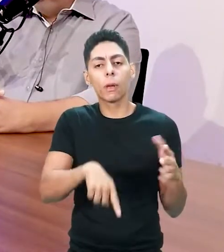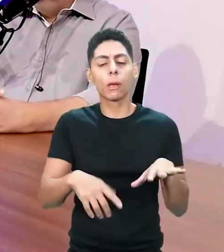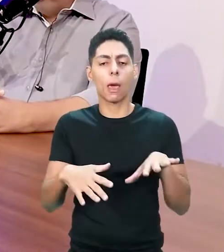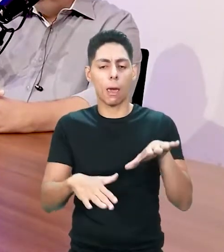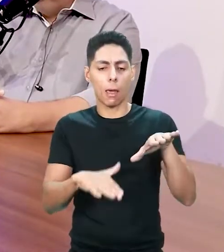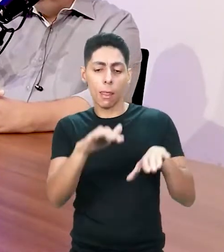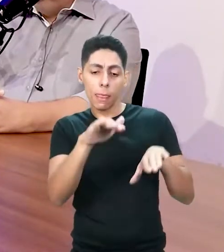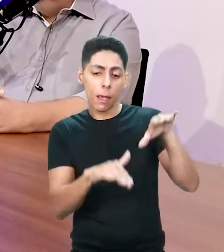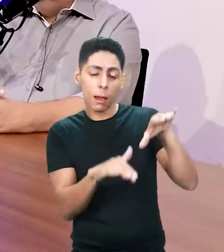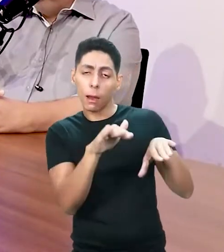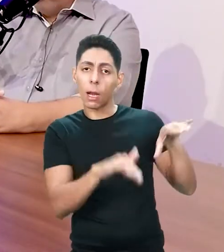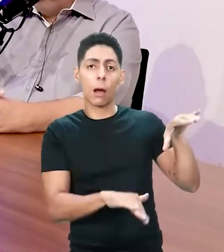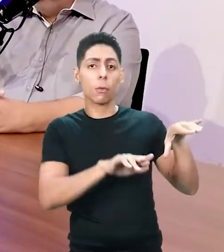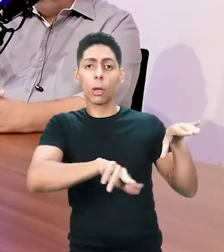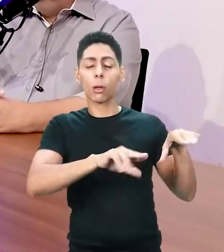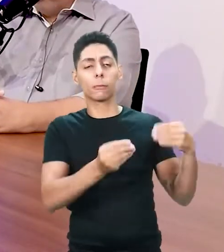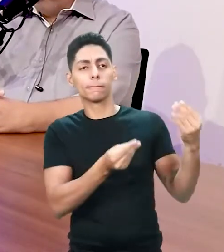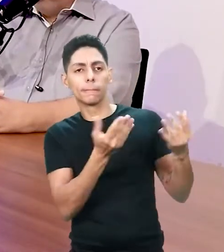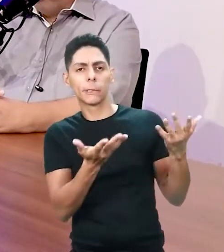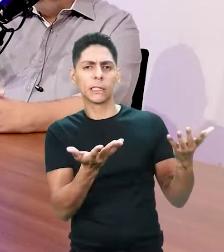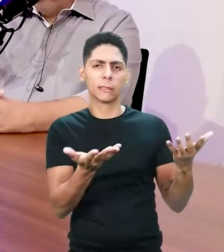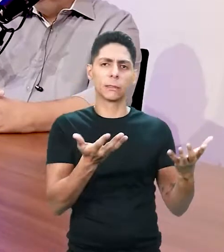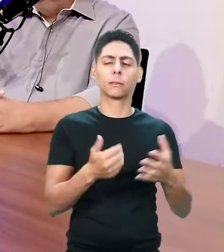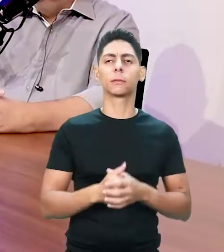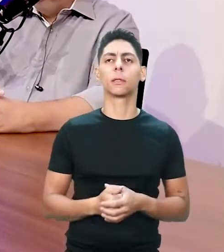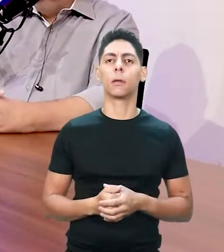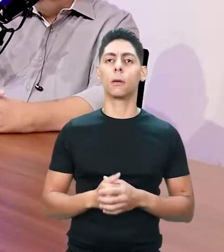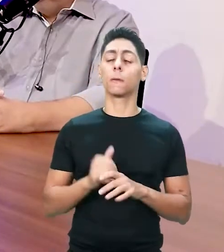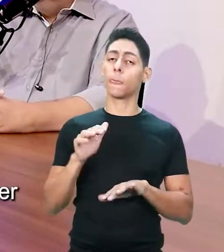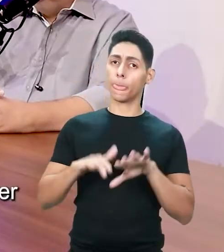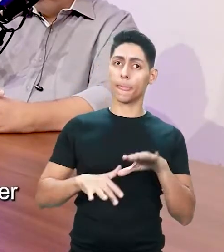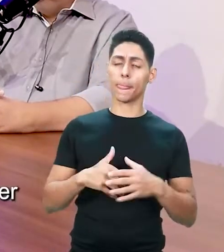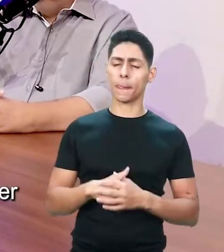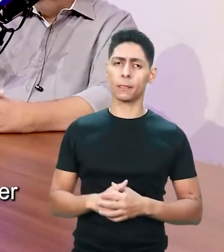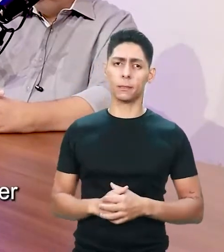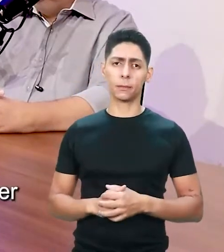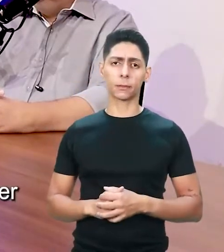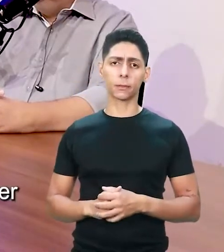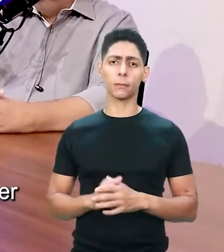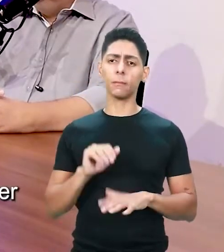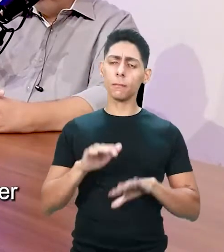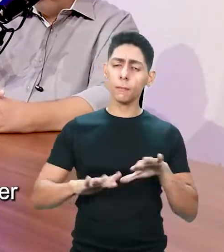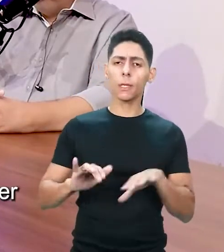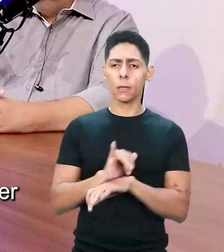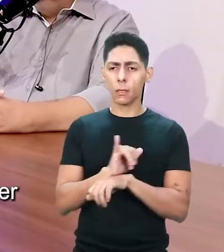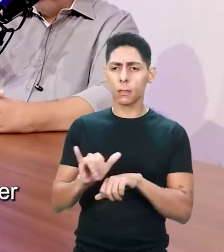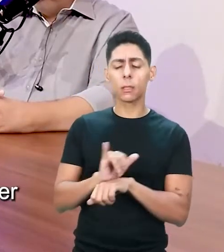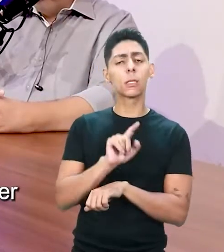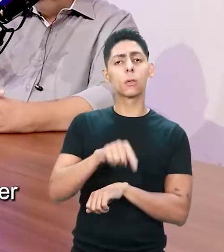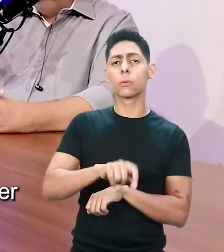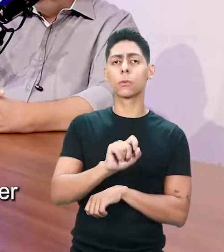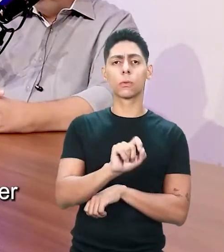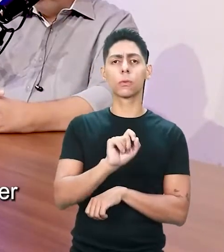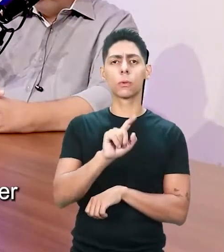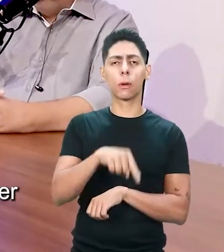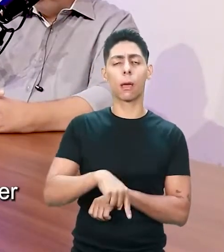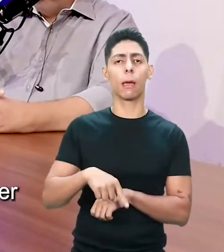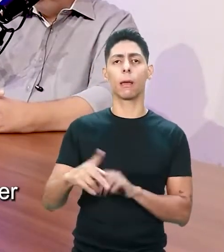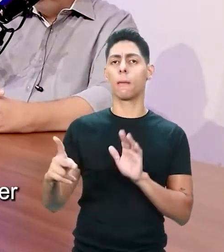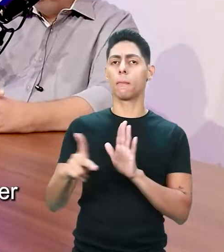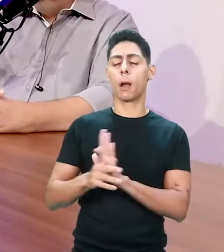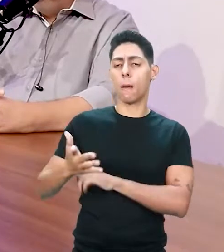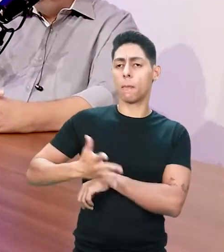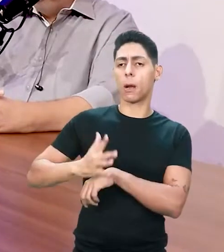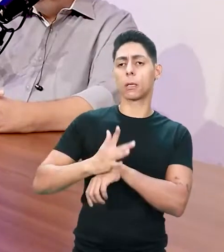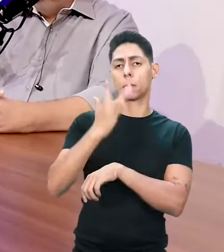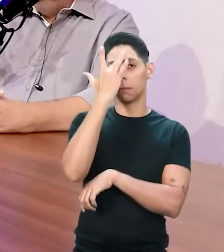é. Então, qual é a tática que eu faço? Muitas das táticas que eu adoto têm a ver com práticas de pessoa cega e não de